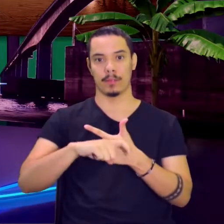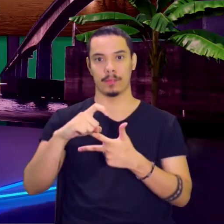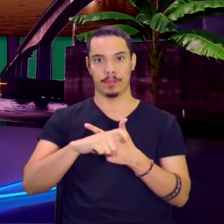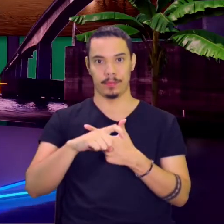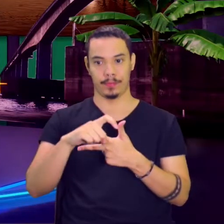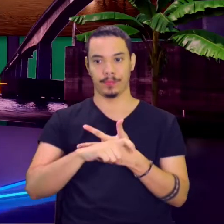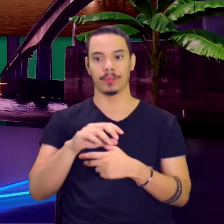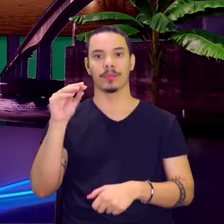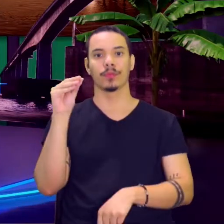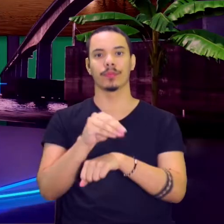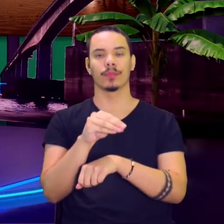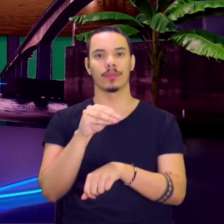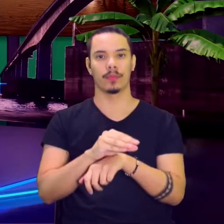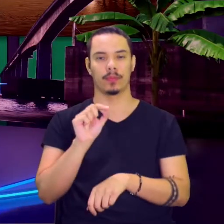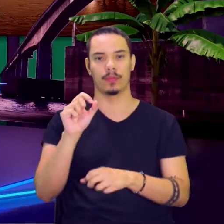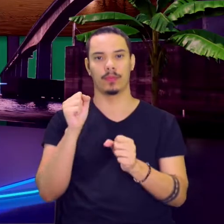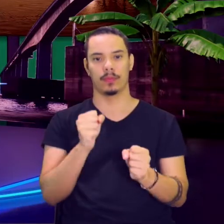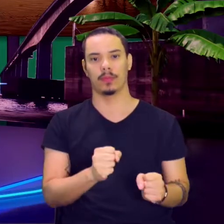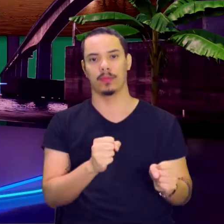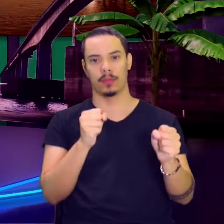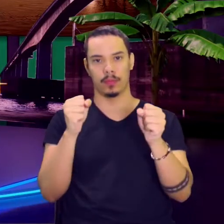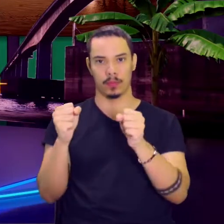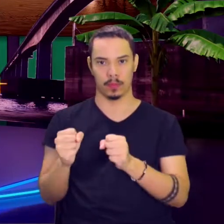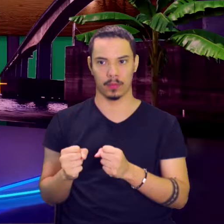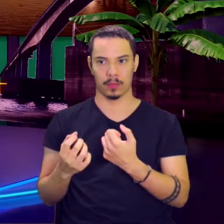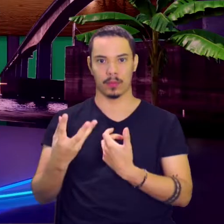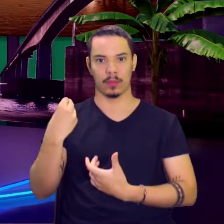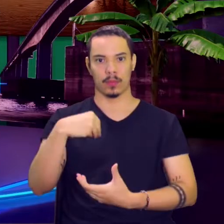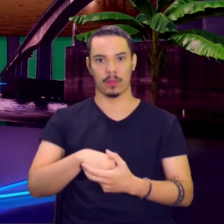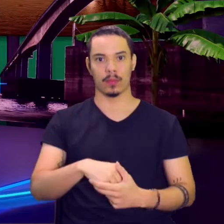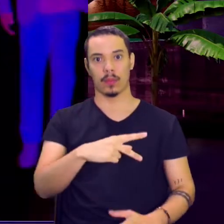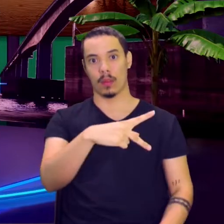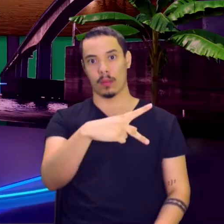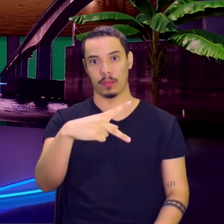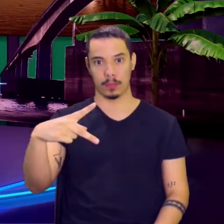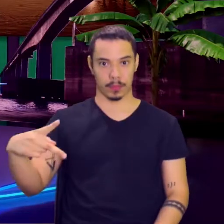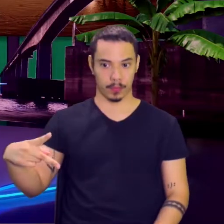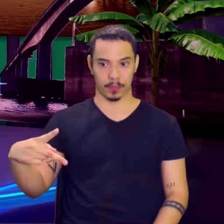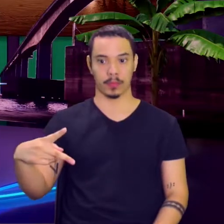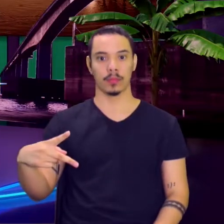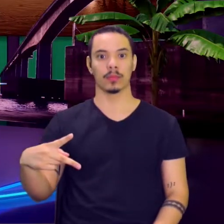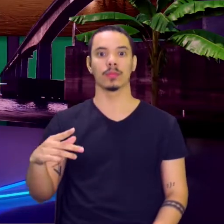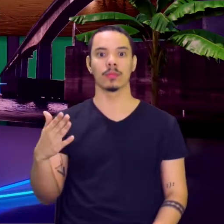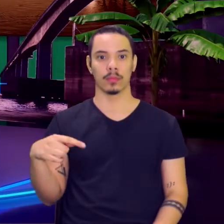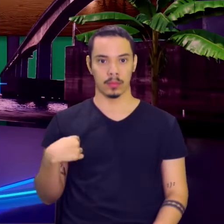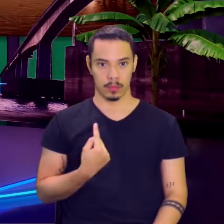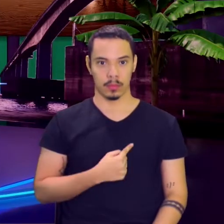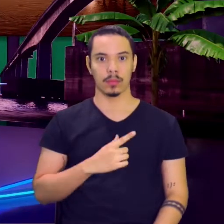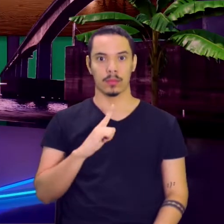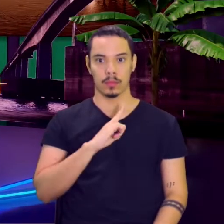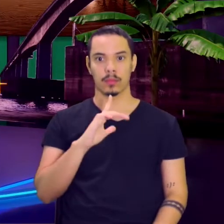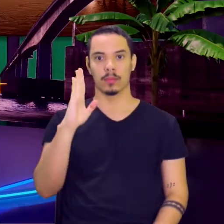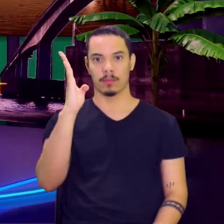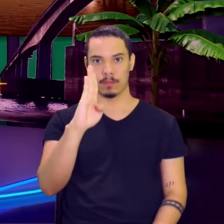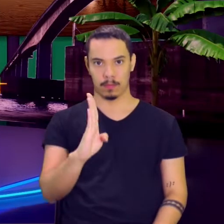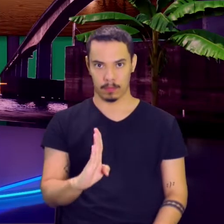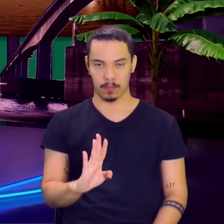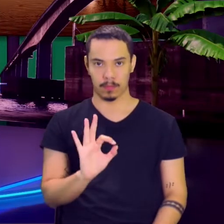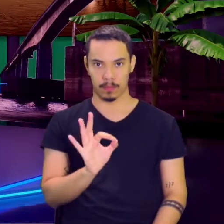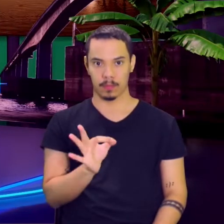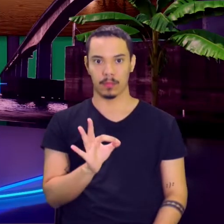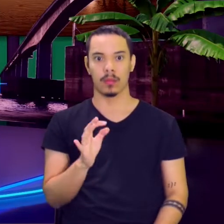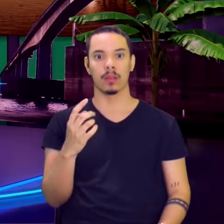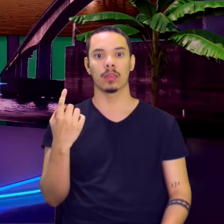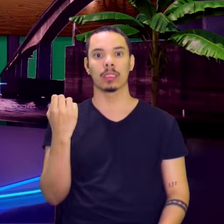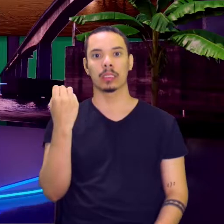é o poder executivo da presidência da República, né, que é o presidente a nível de Brasil, que esse é a